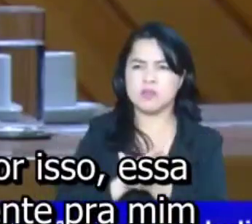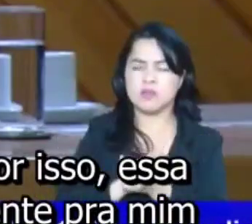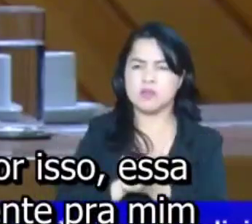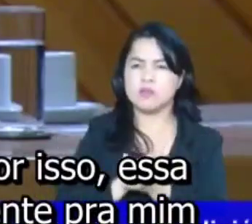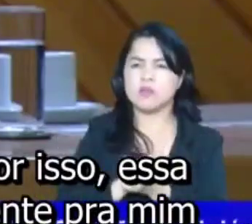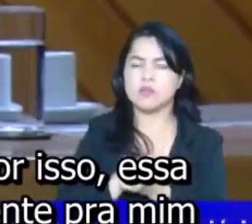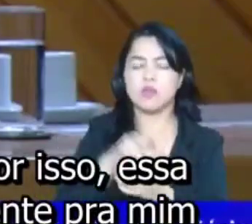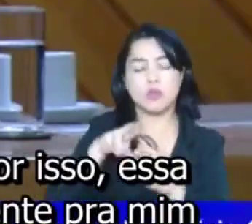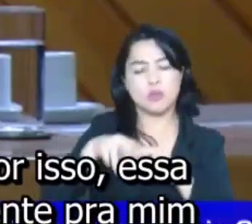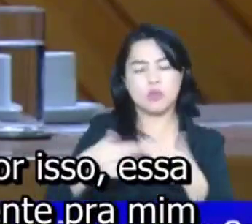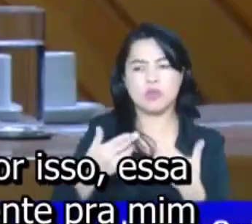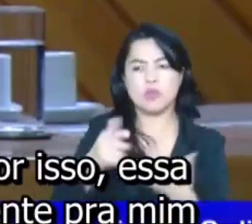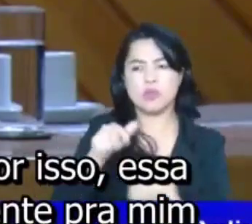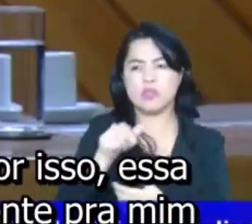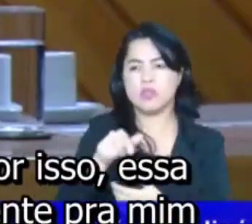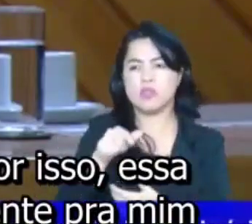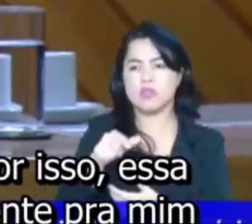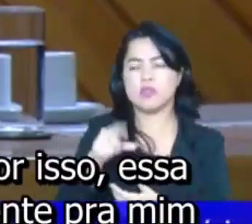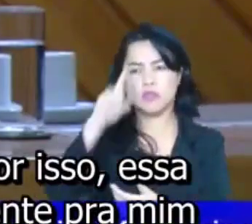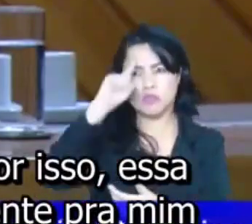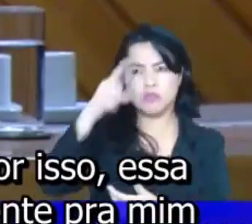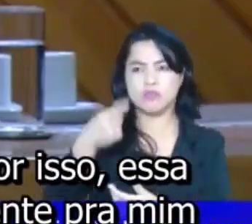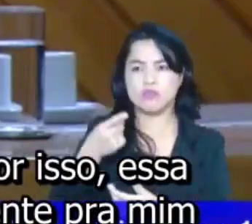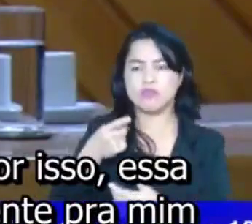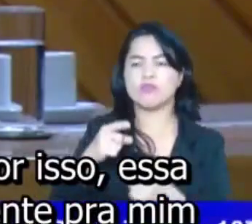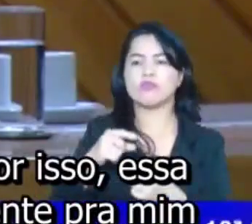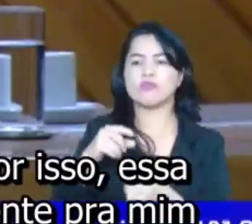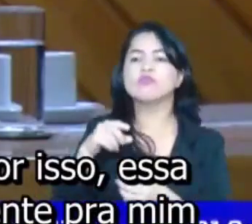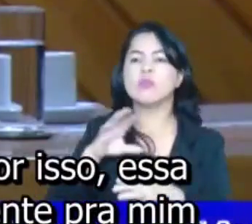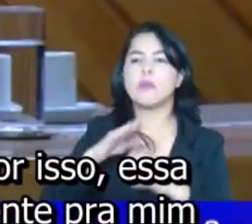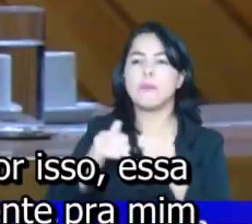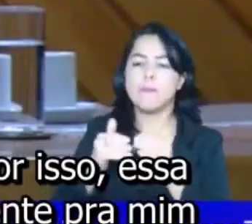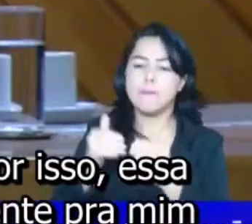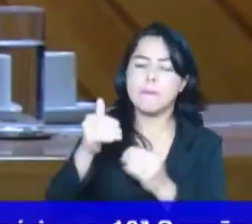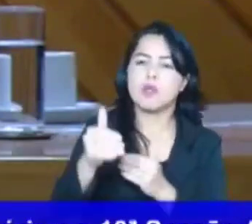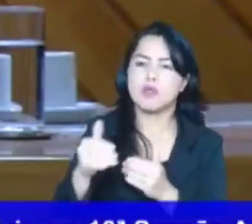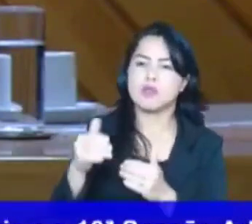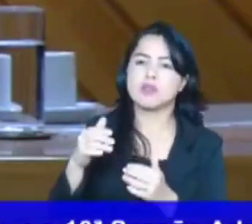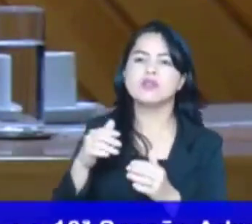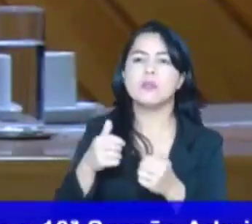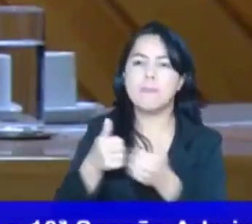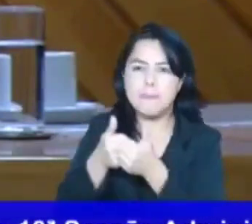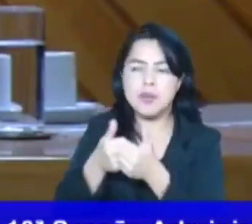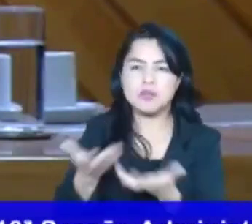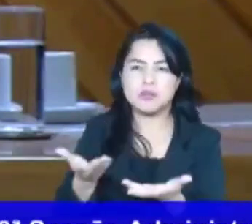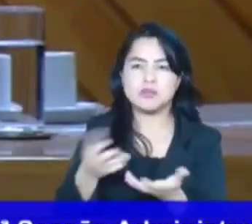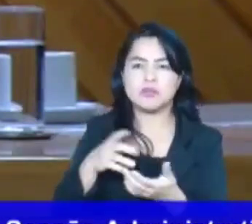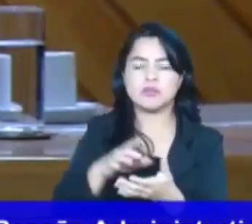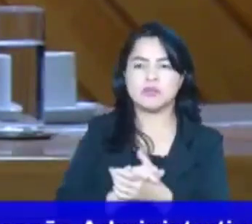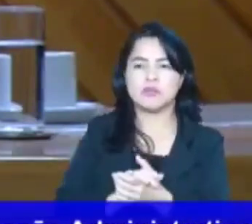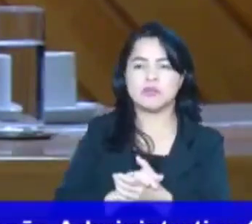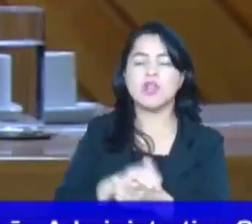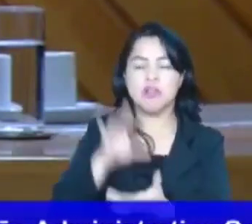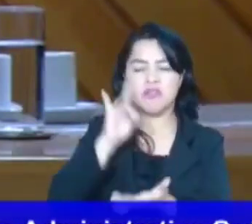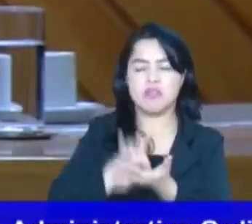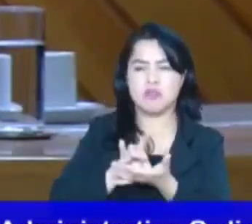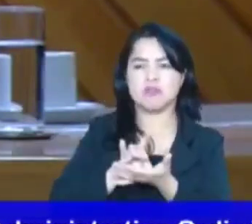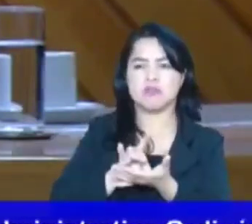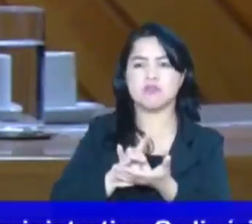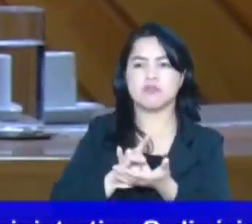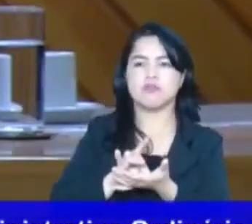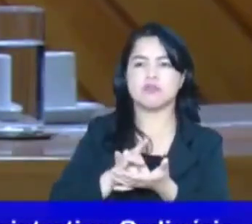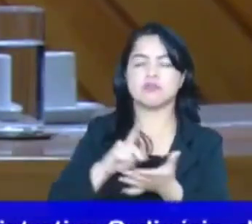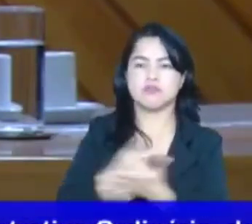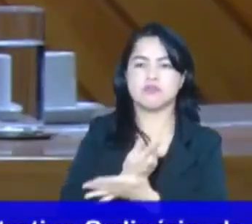isso, essa decisão, a decisão mais recente, a jurisprudência mais recente para mim, ela é a que vale.